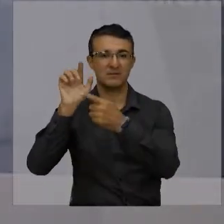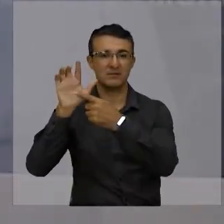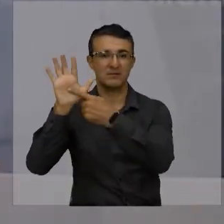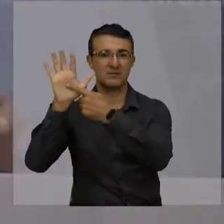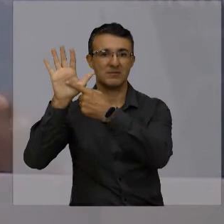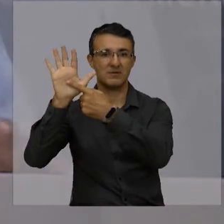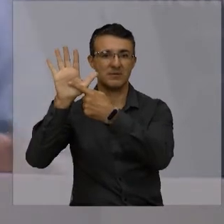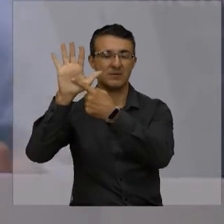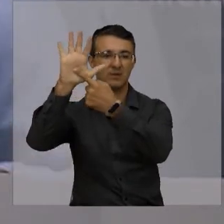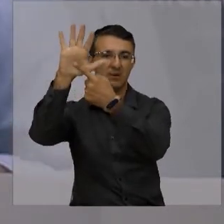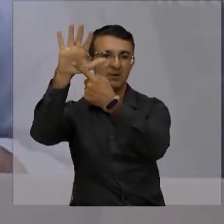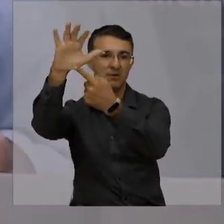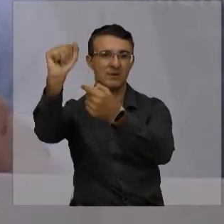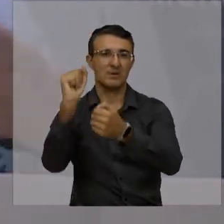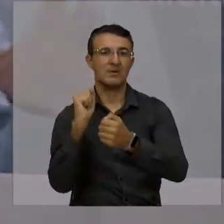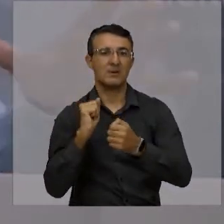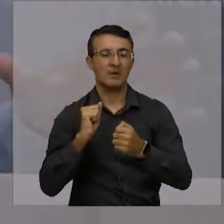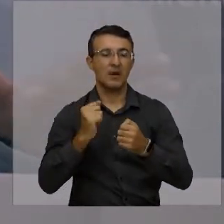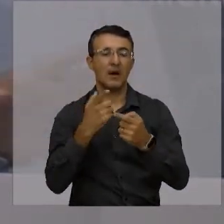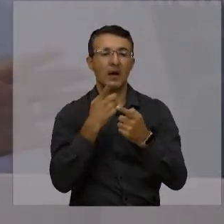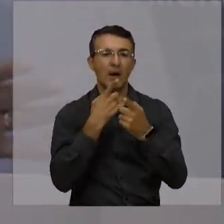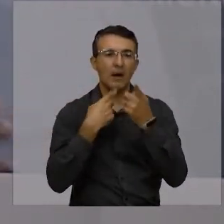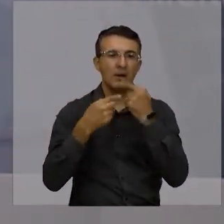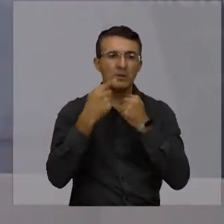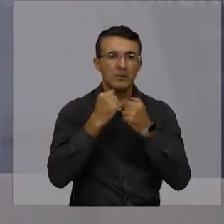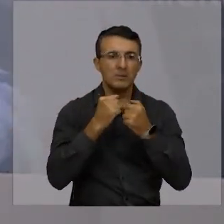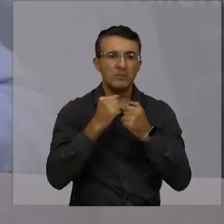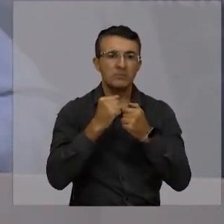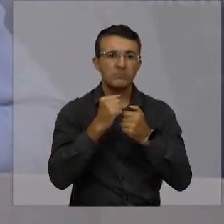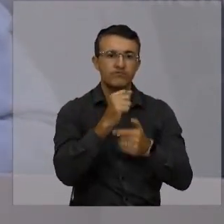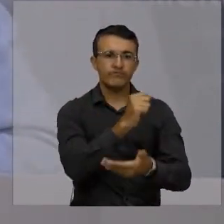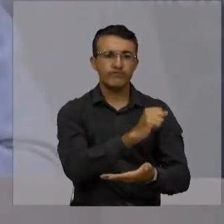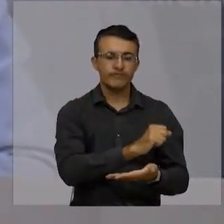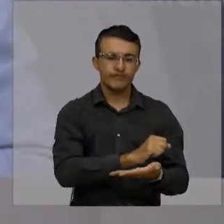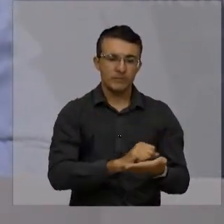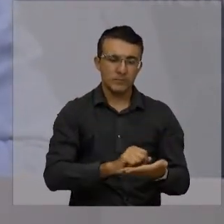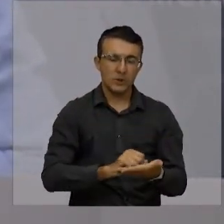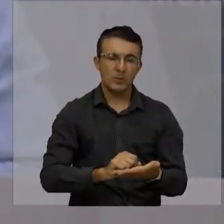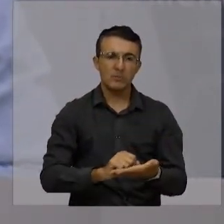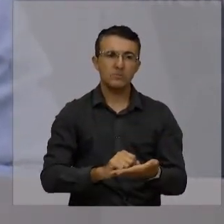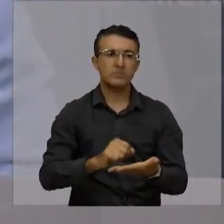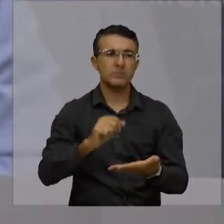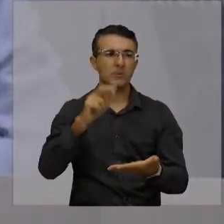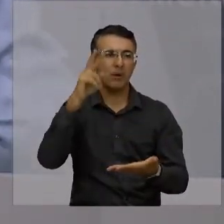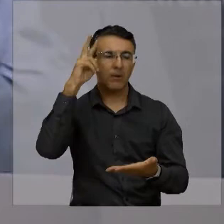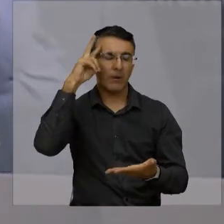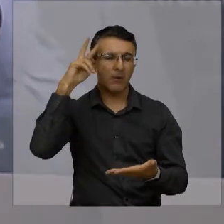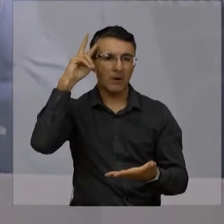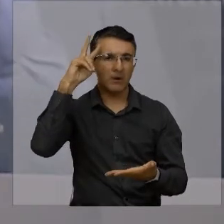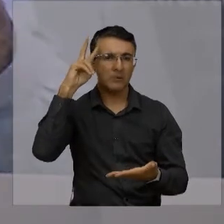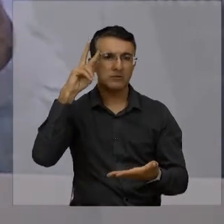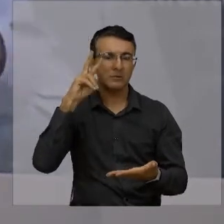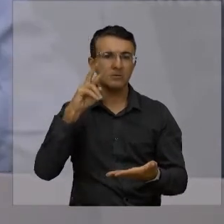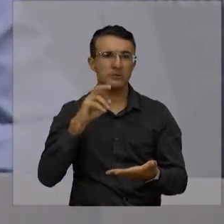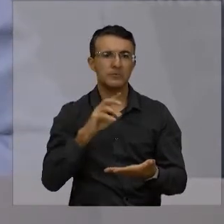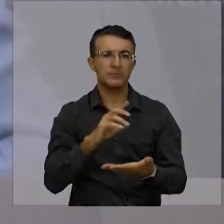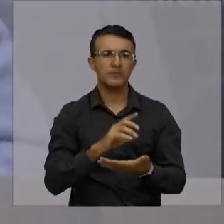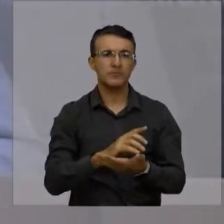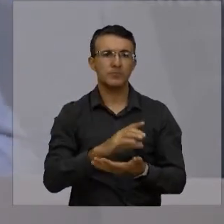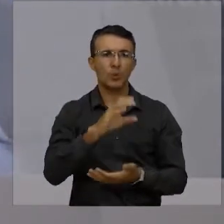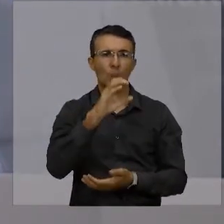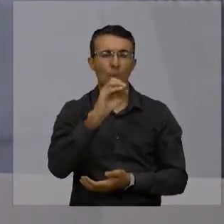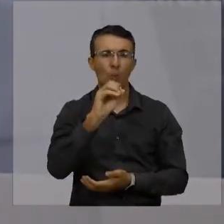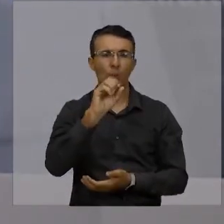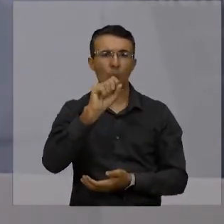de fundo. Mas eu queria só registrar, né? Dr. Osiris Silva esteve nesse plenário